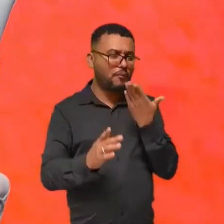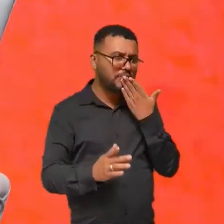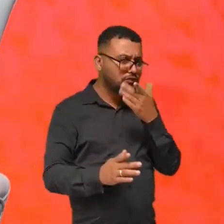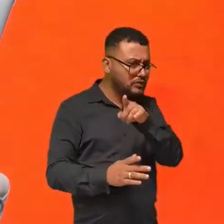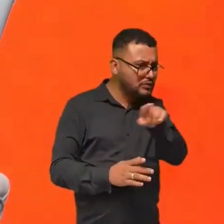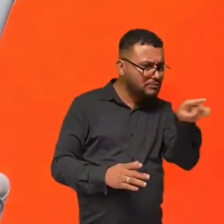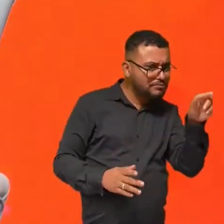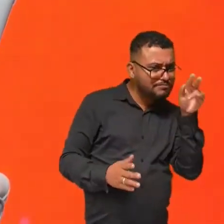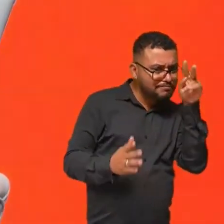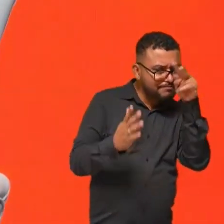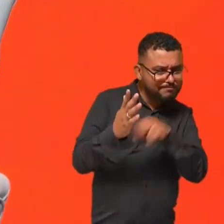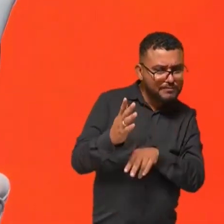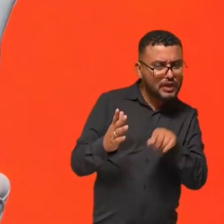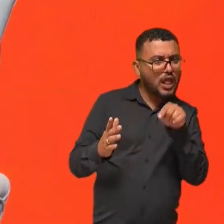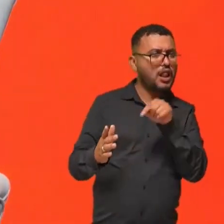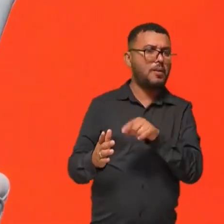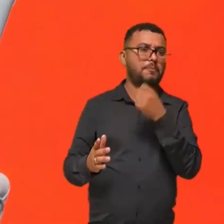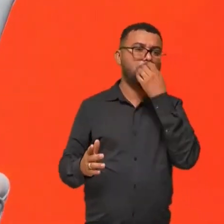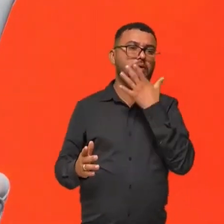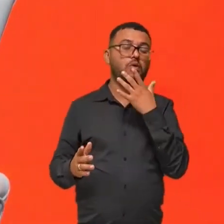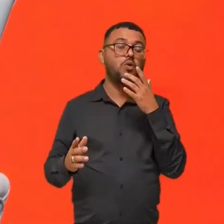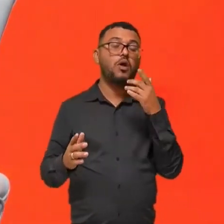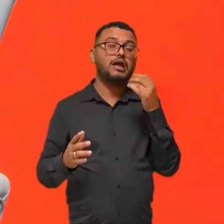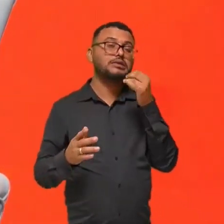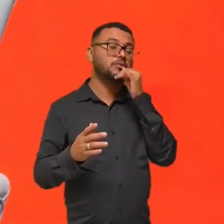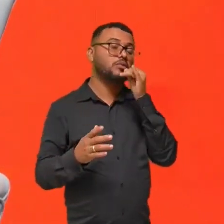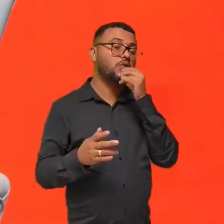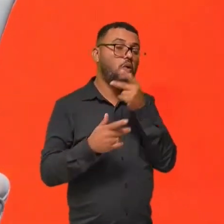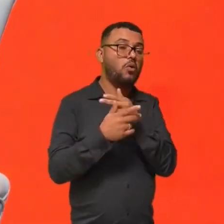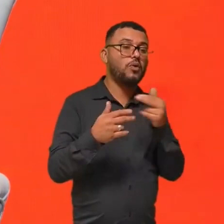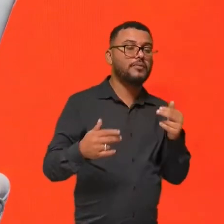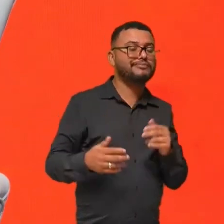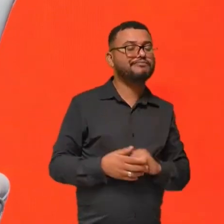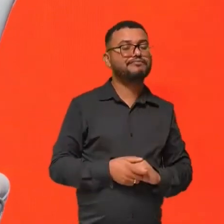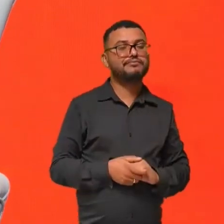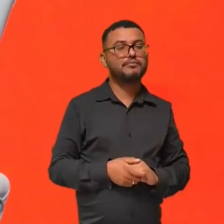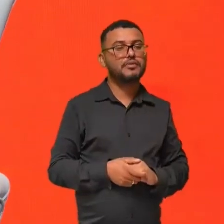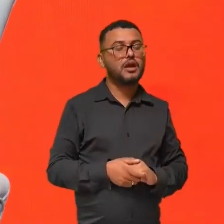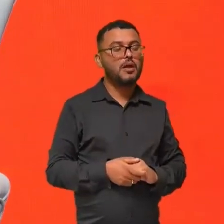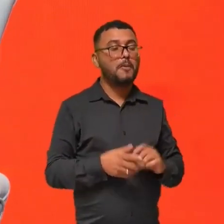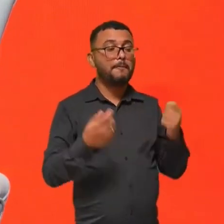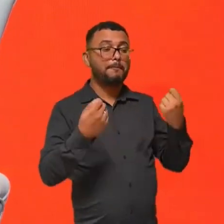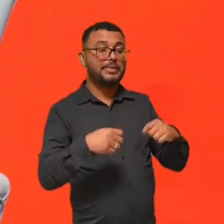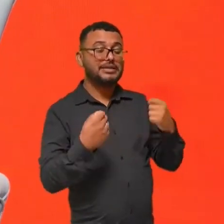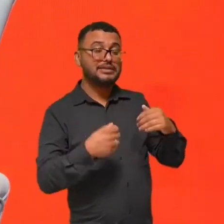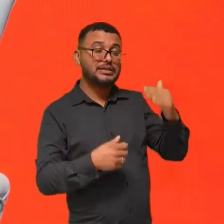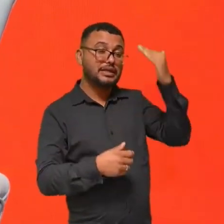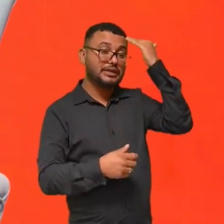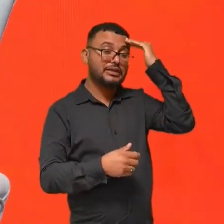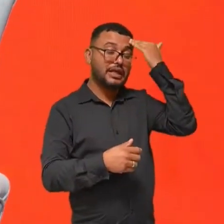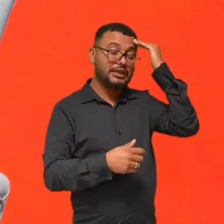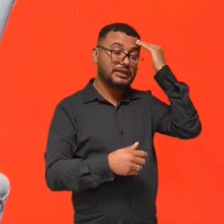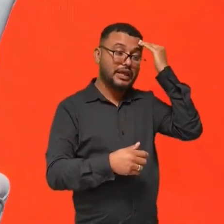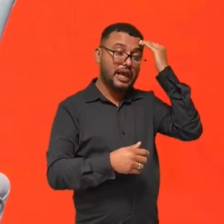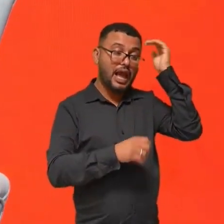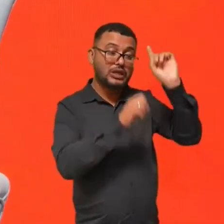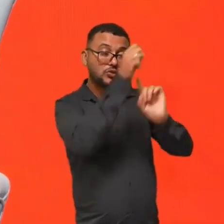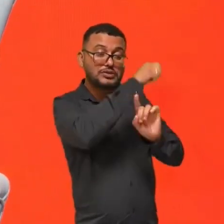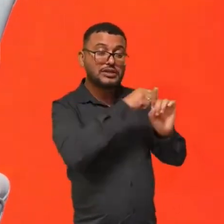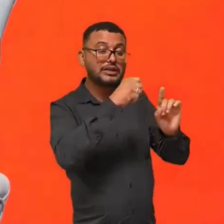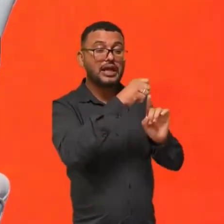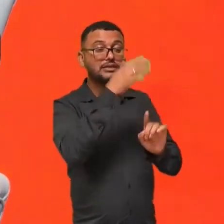Ele fala coisas assim: é necessário compreender a sociedade em sua complexidade, reconhecendo as diversas